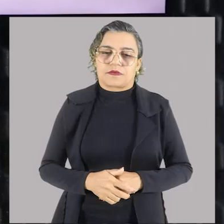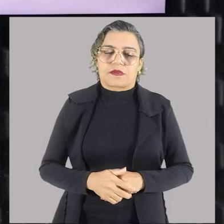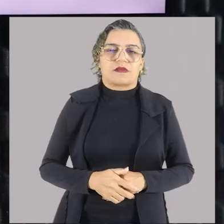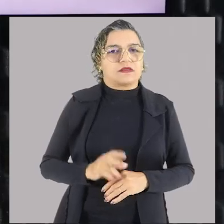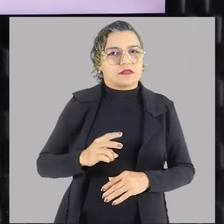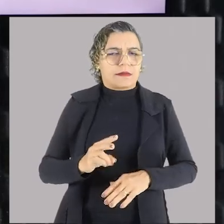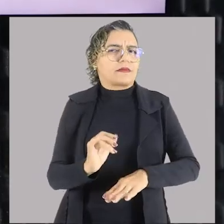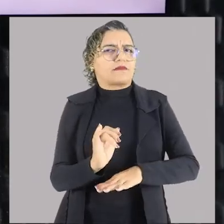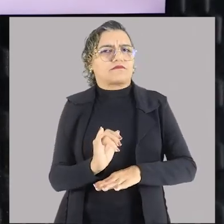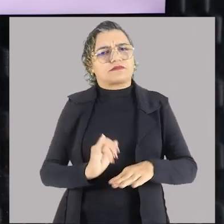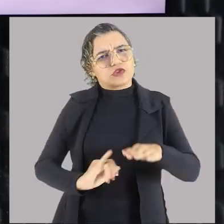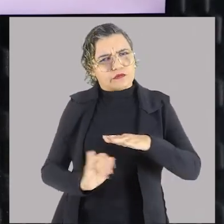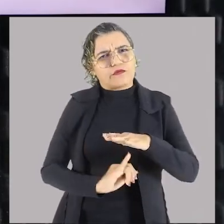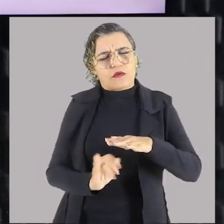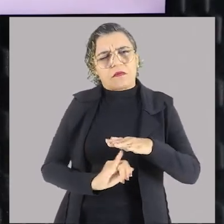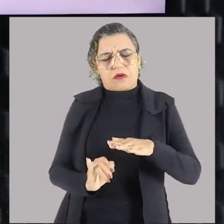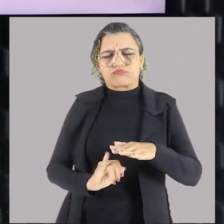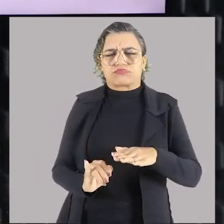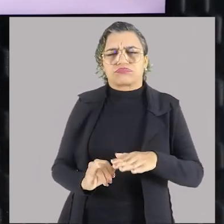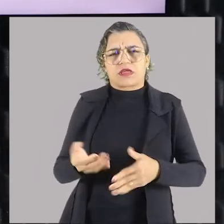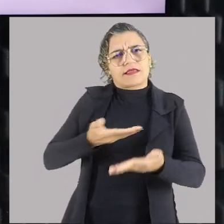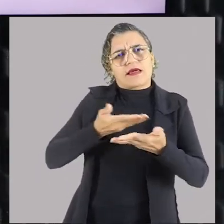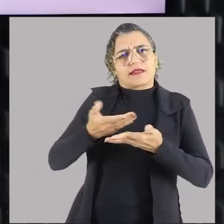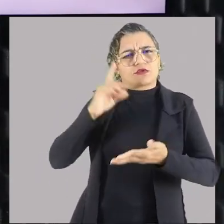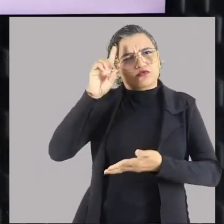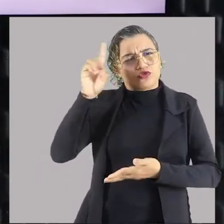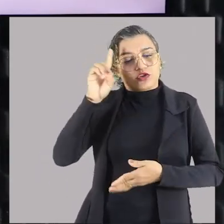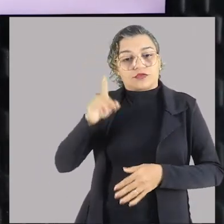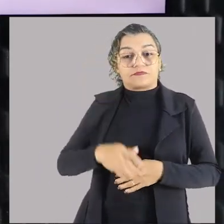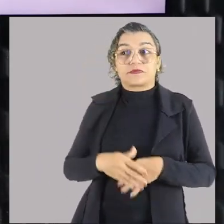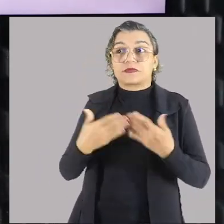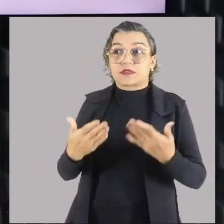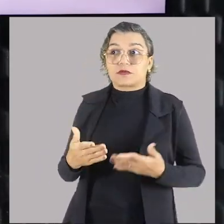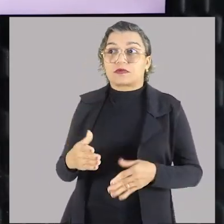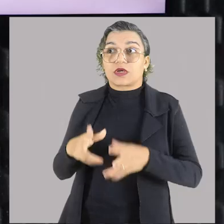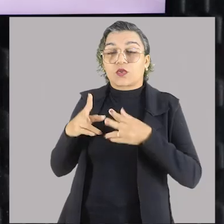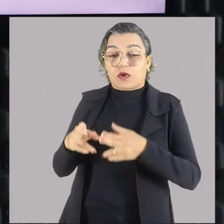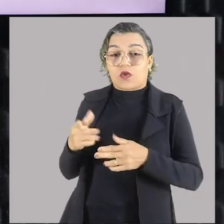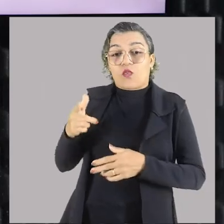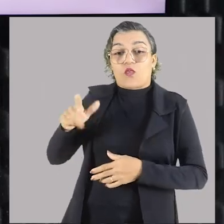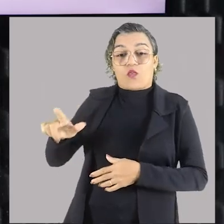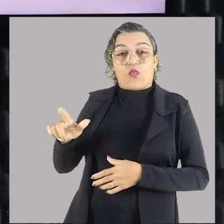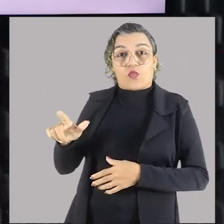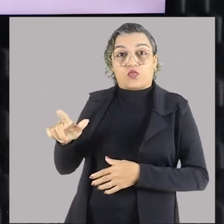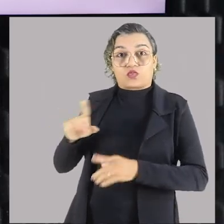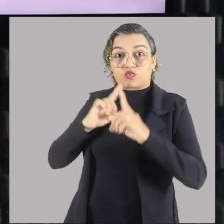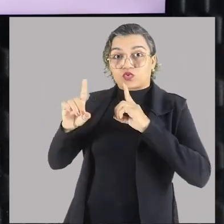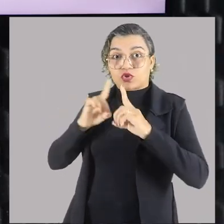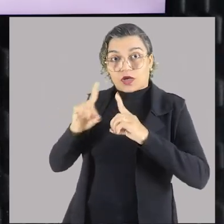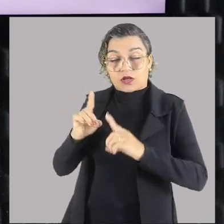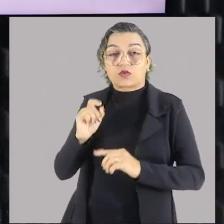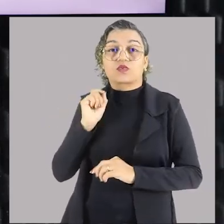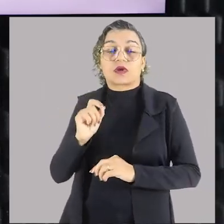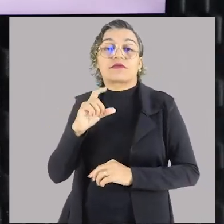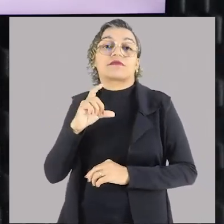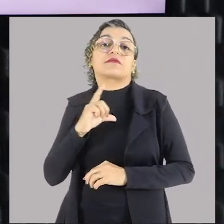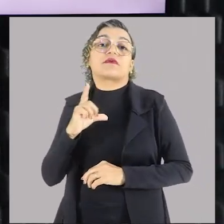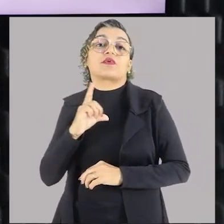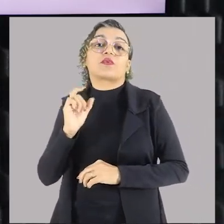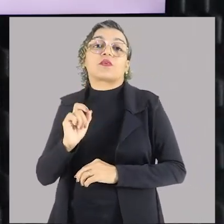informal, interação do dia a dia. A mesma interação acontecendo no outro diálogo, mas aí eu já tenho